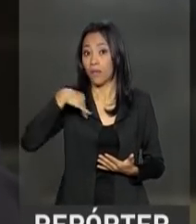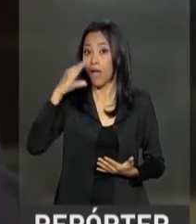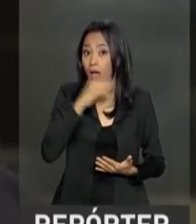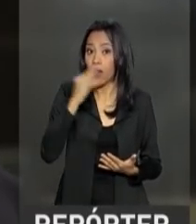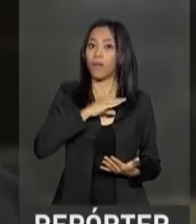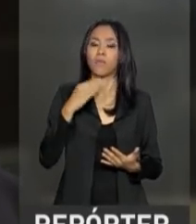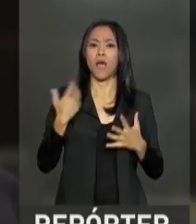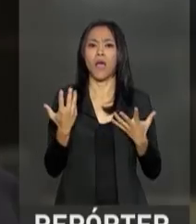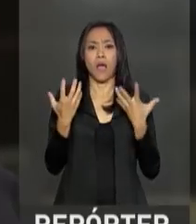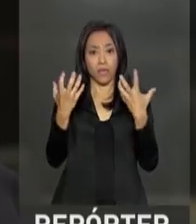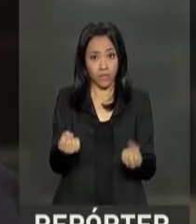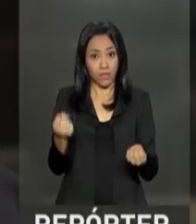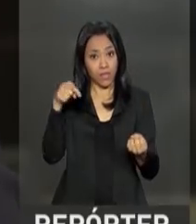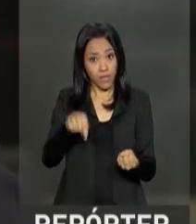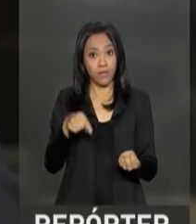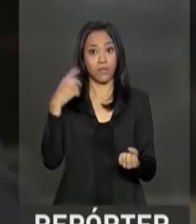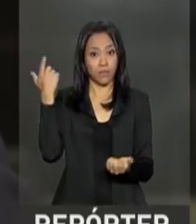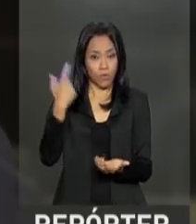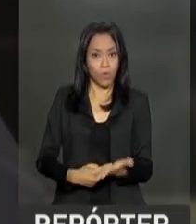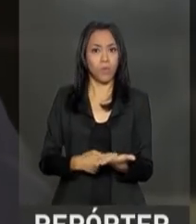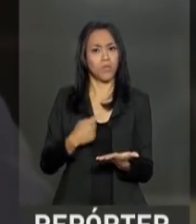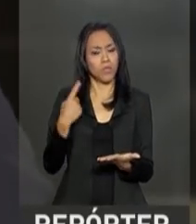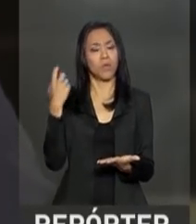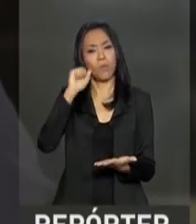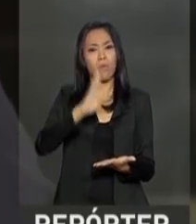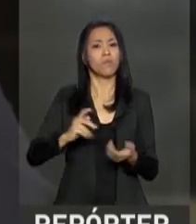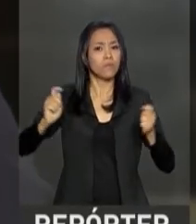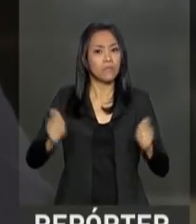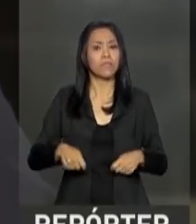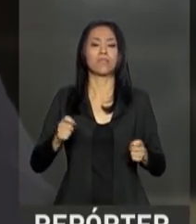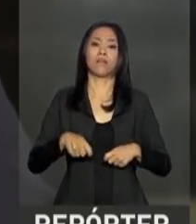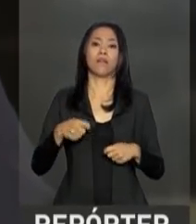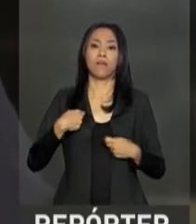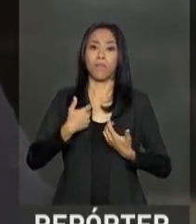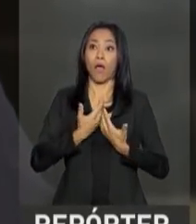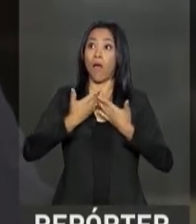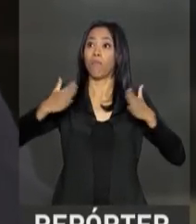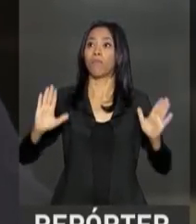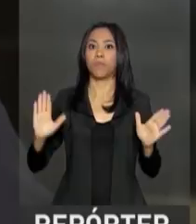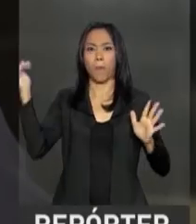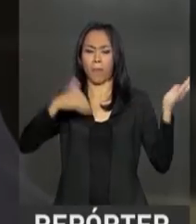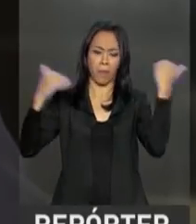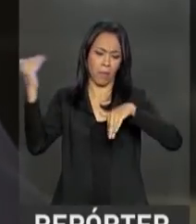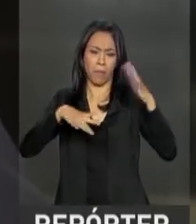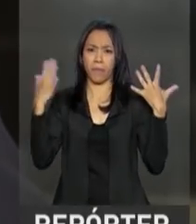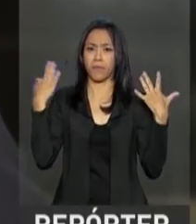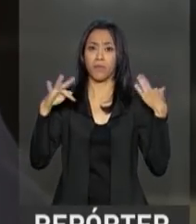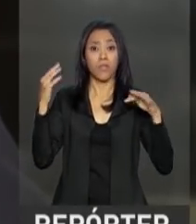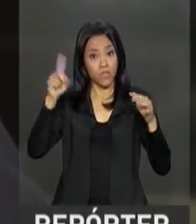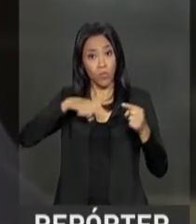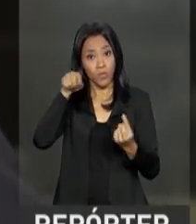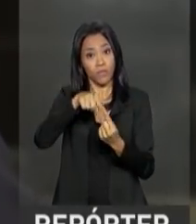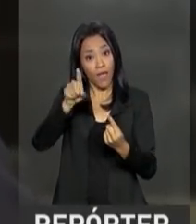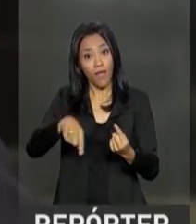em assumir esse papel que o brasil dê brasil ser uma potência mundial do turismo ea receita é essa receita é facilitar a vinda